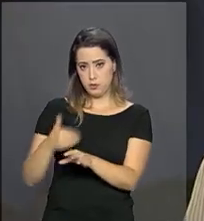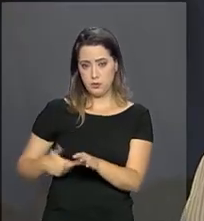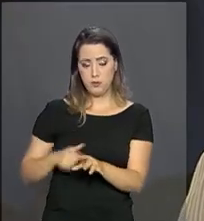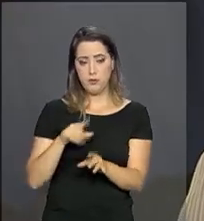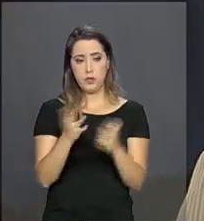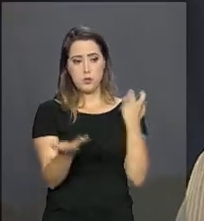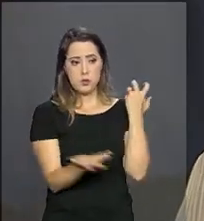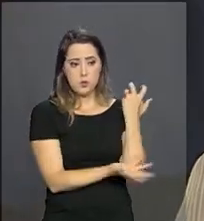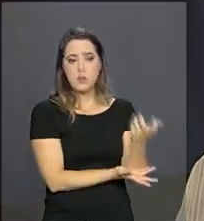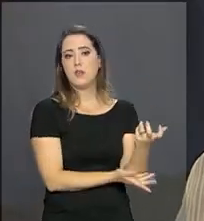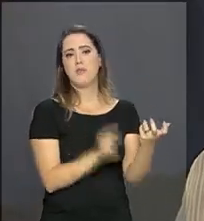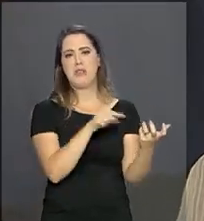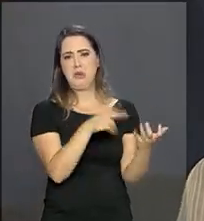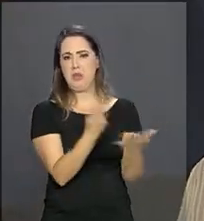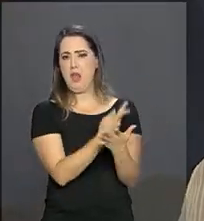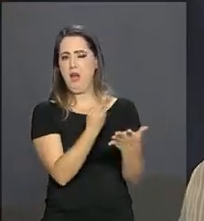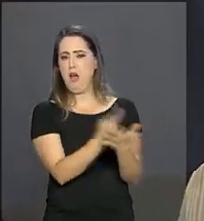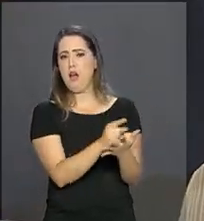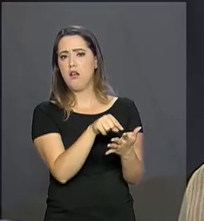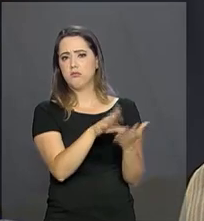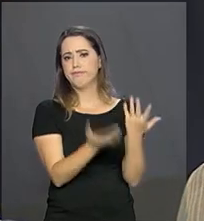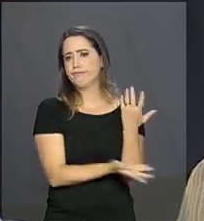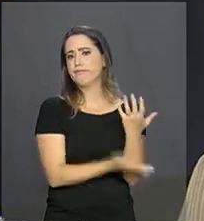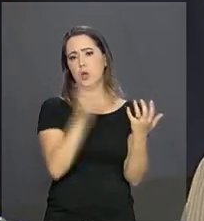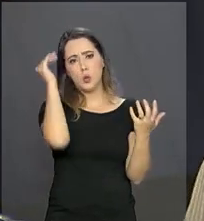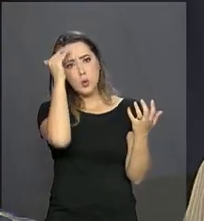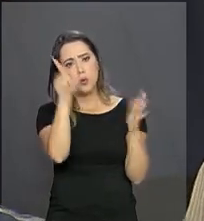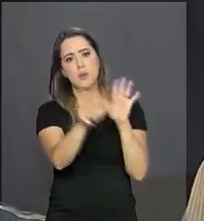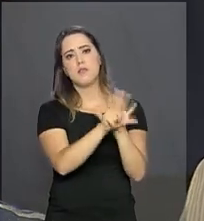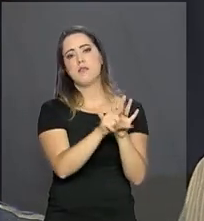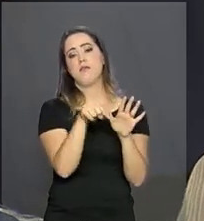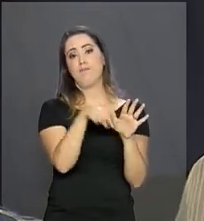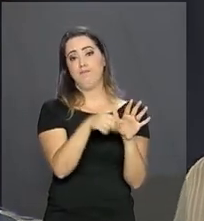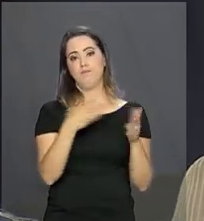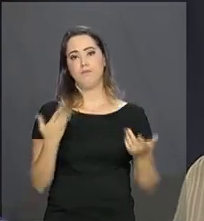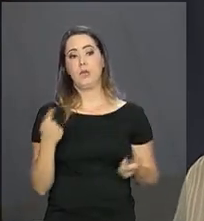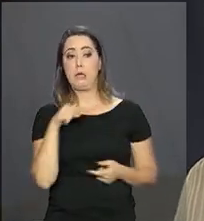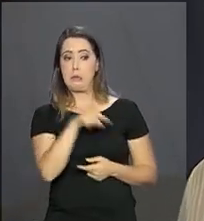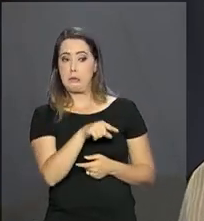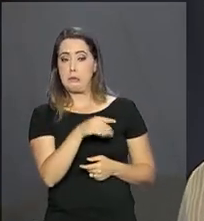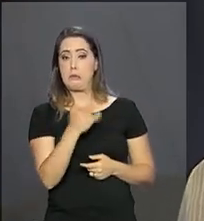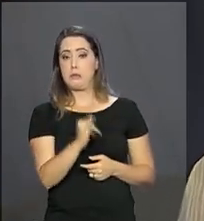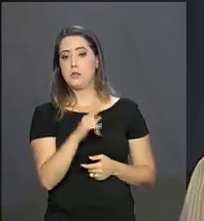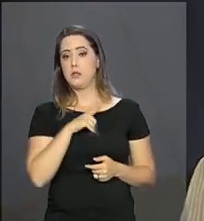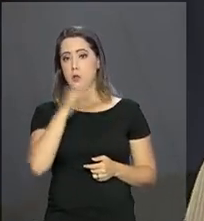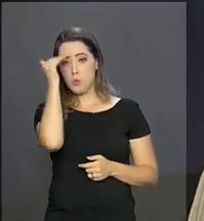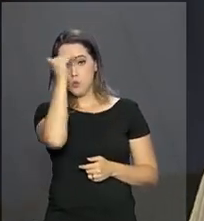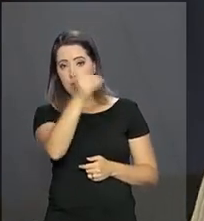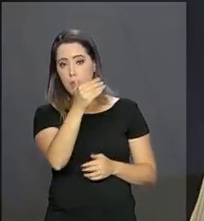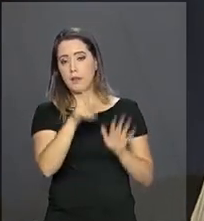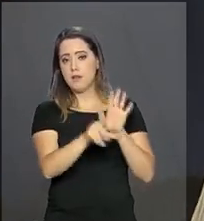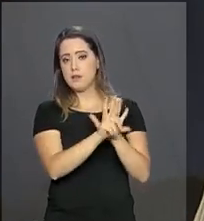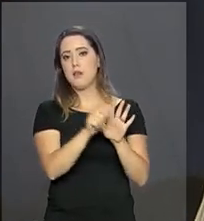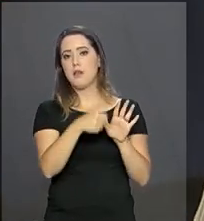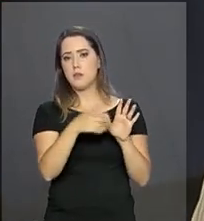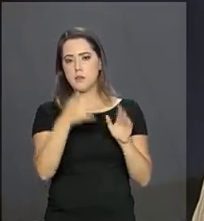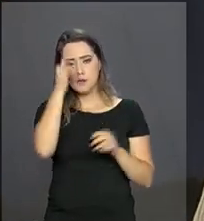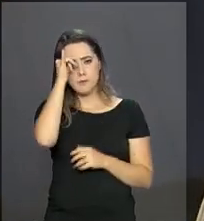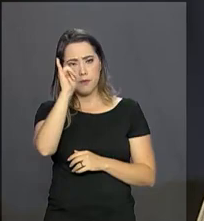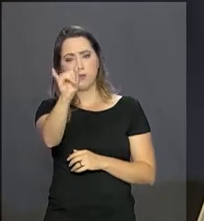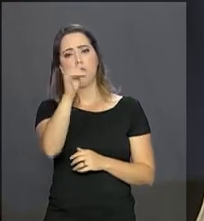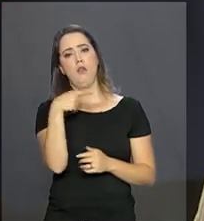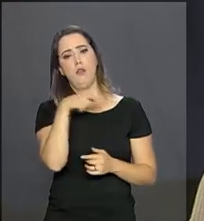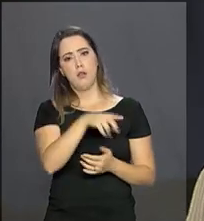desmatamento sem autorização é uma atividade legal e essa atividade será combatida com todo o rigor da fiscalização nossa